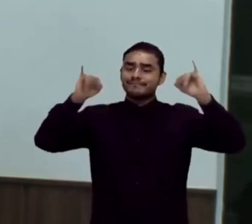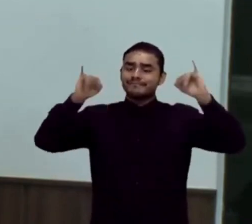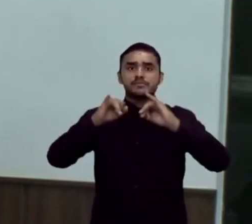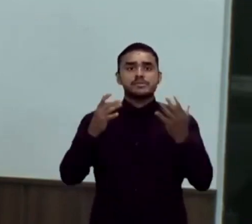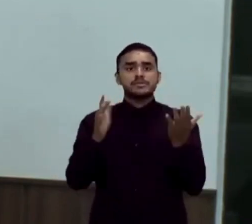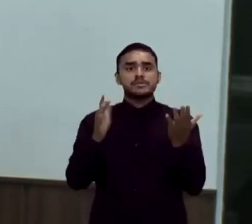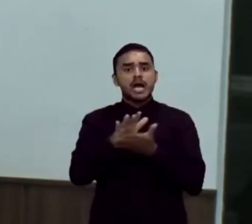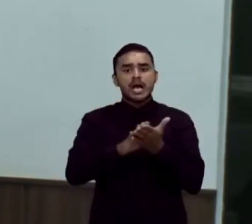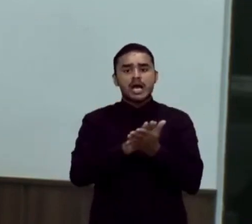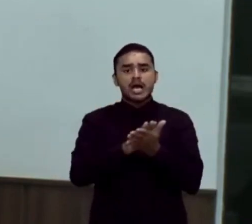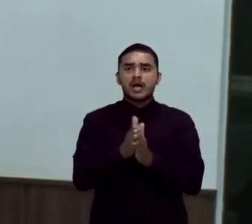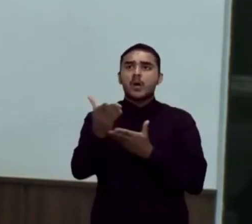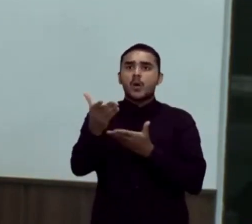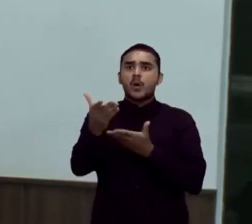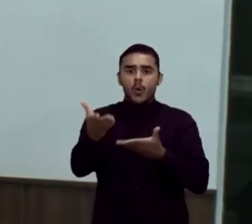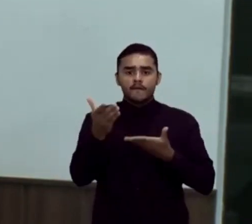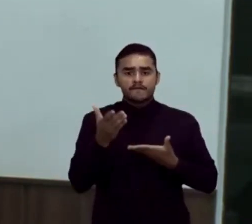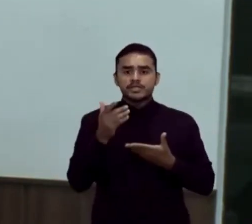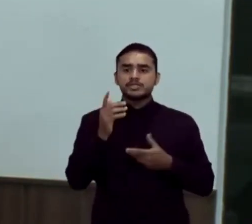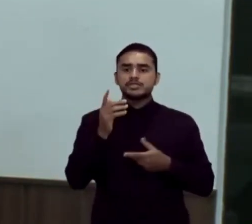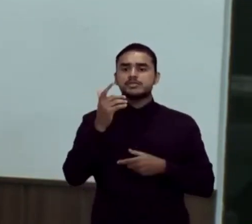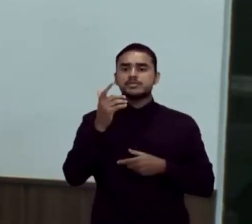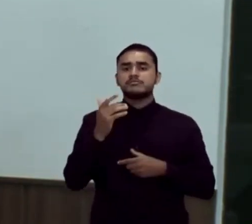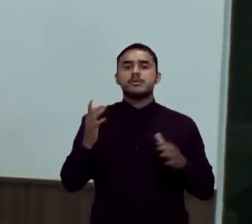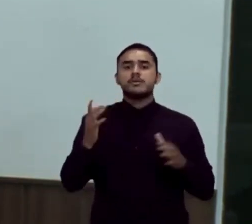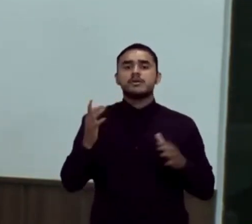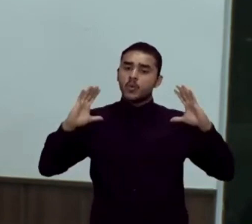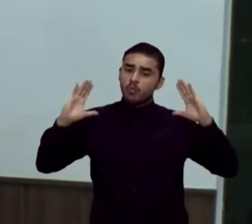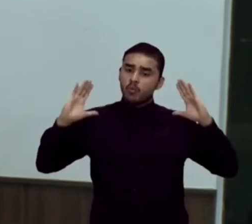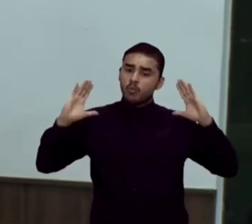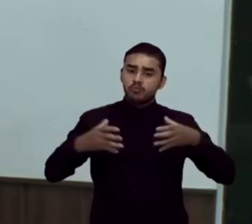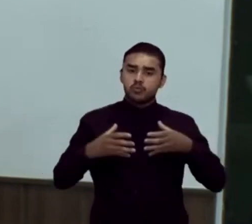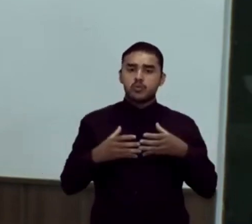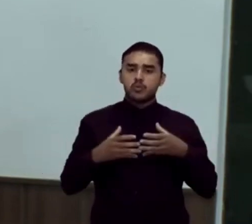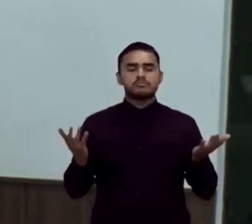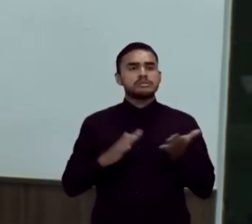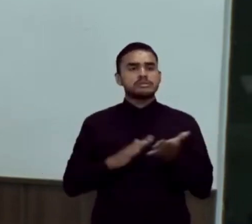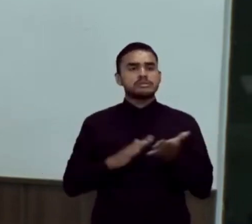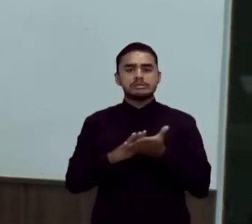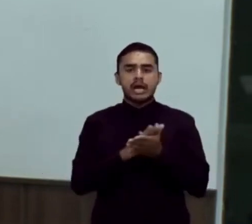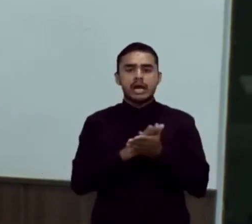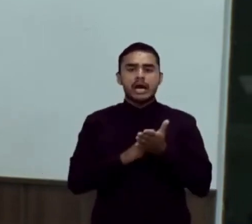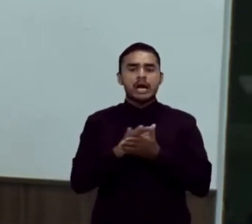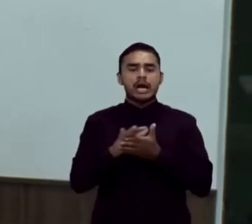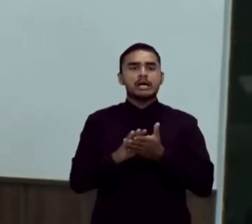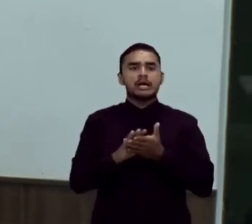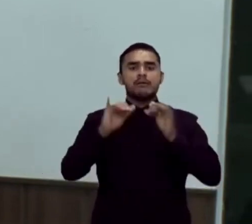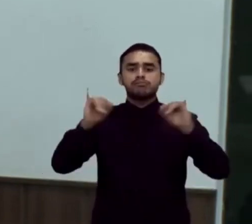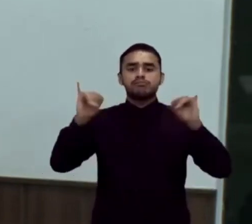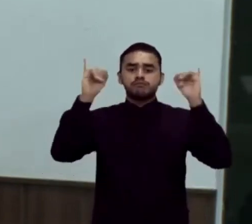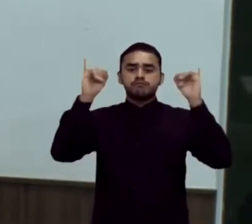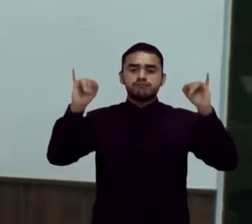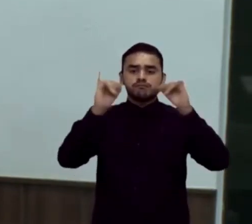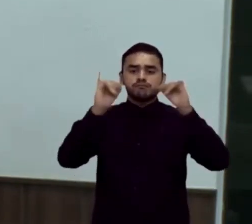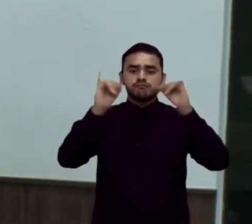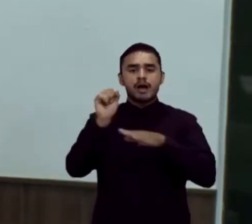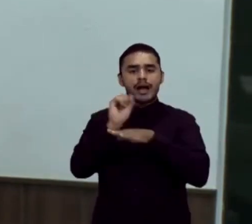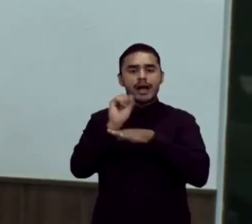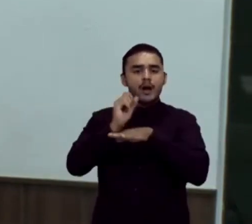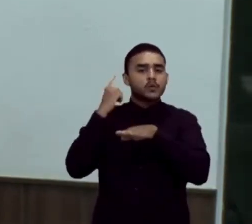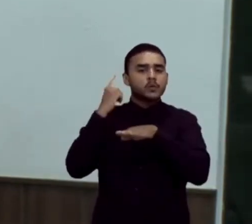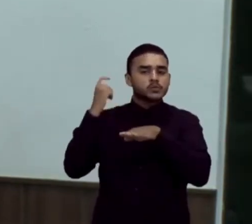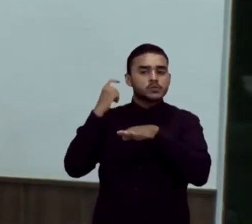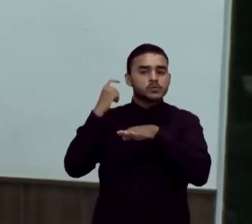para a participação dos fóruns territoriais, não se vê carro de som na maioria das comunidades. É óbvio que